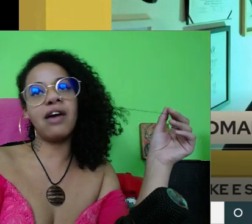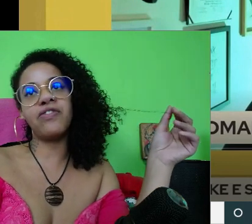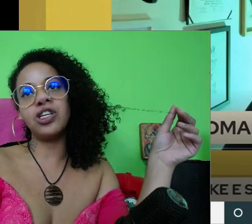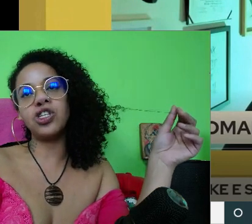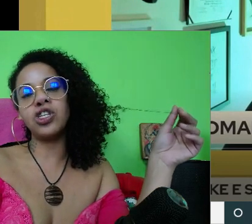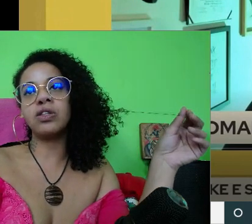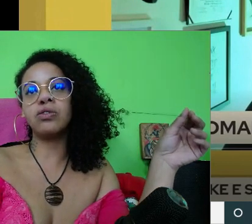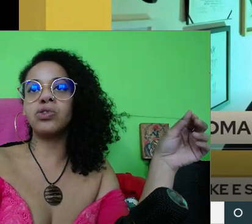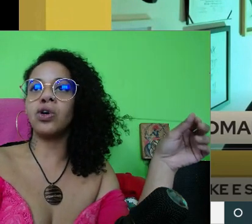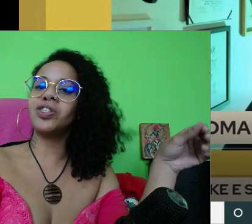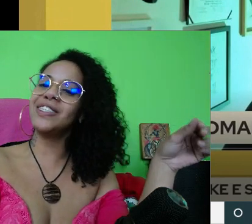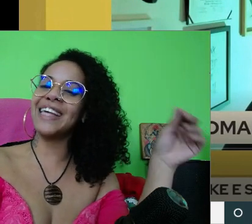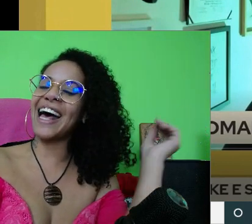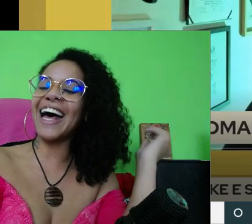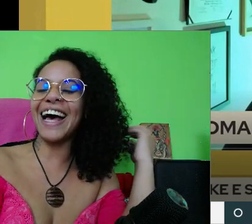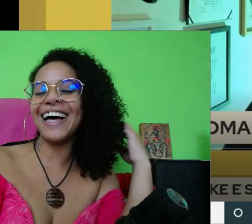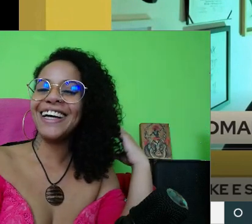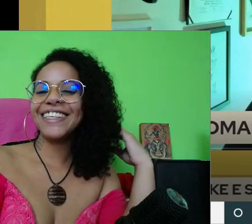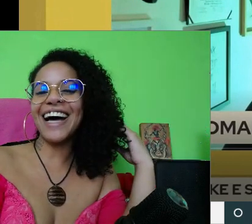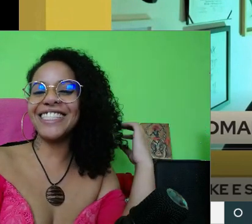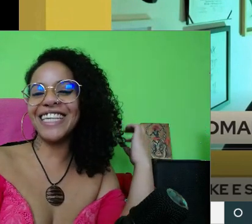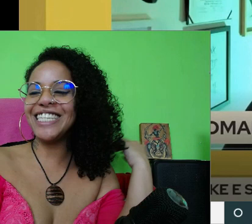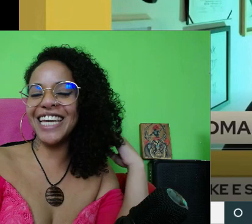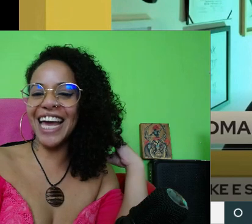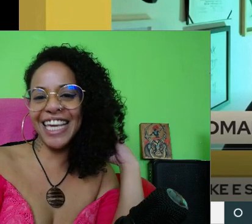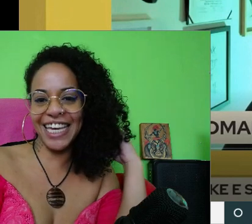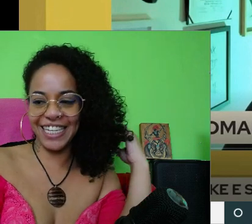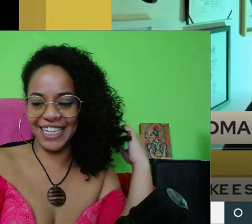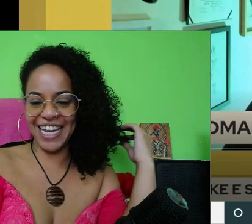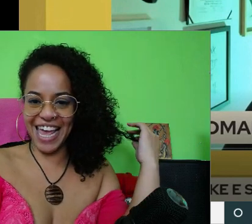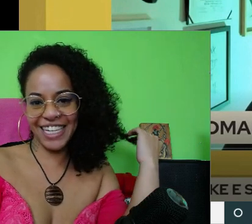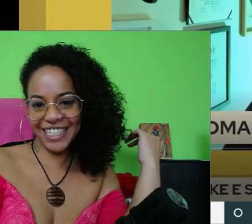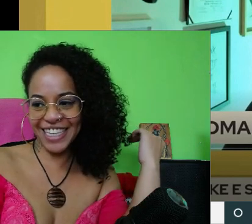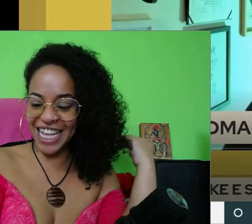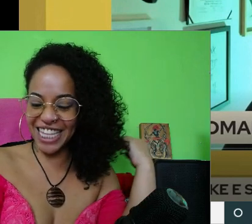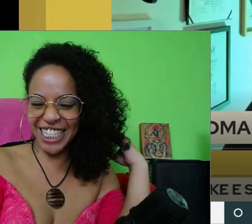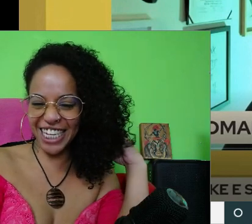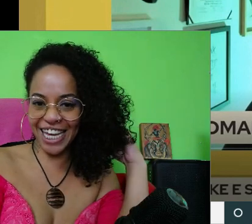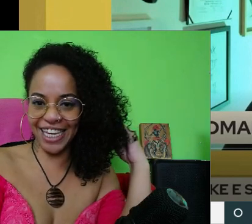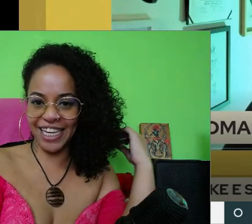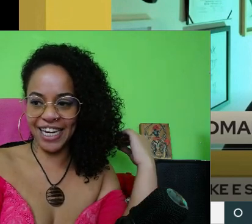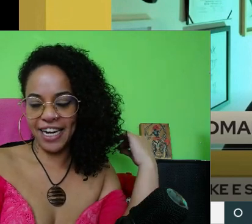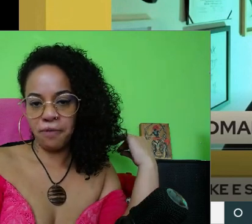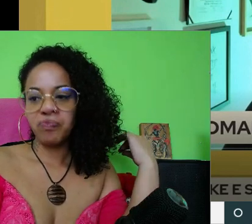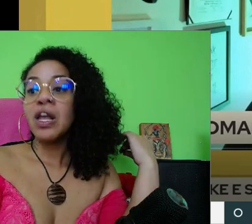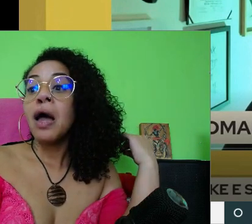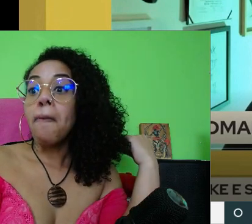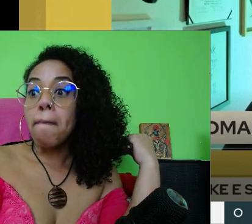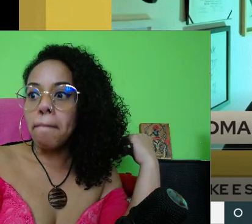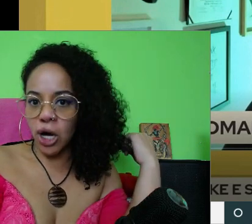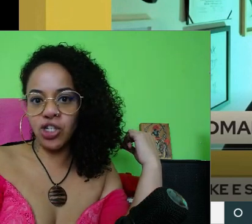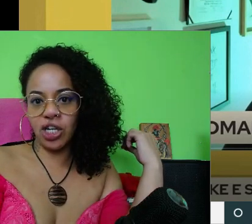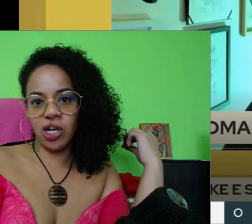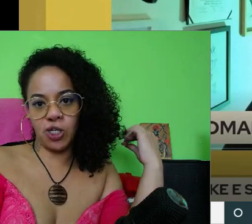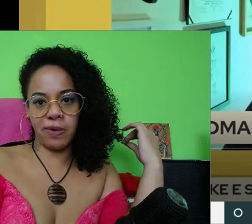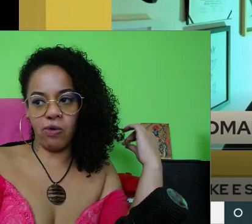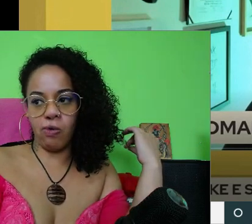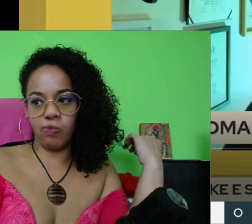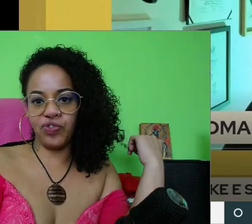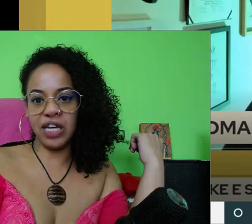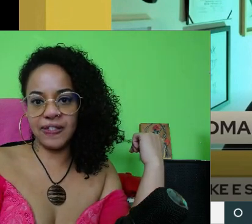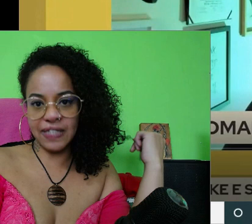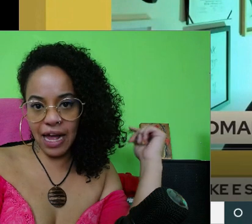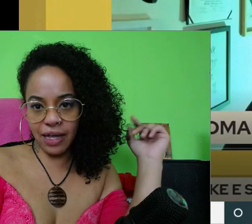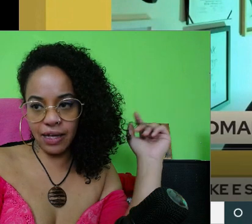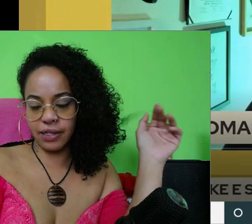e na frente dos outros dá risadinha aí né dá risadinha aí põe o chicote